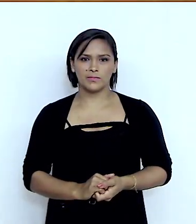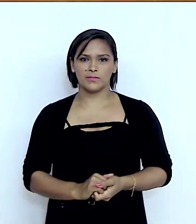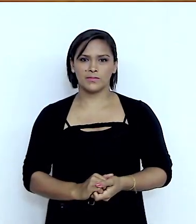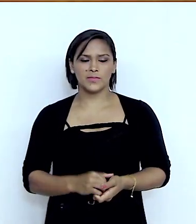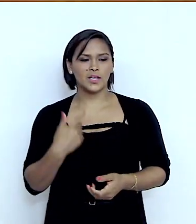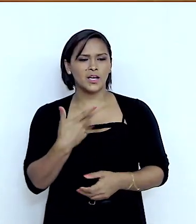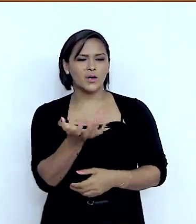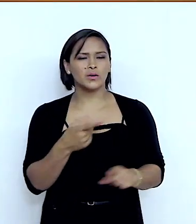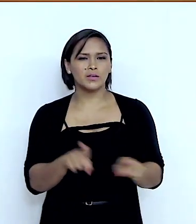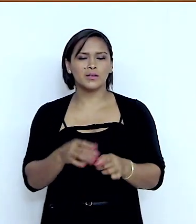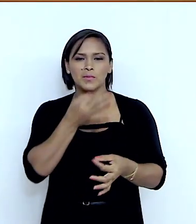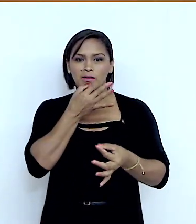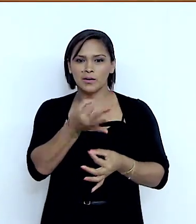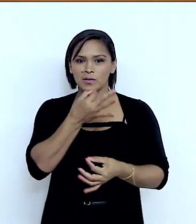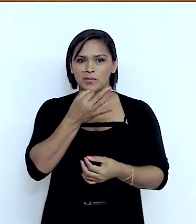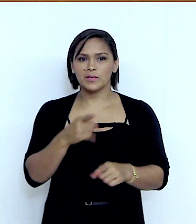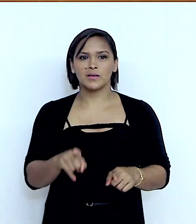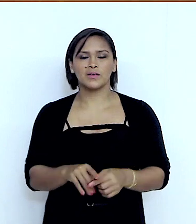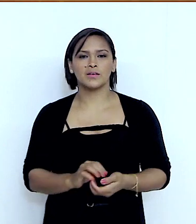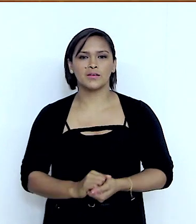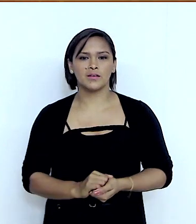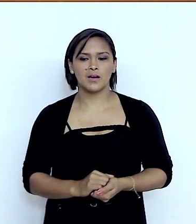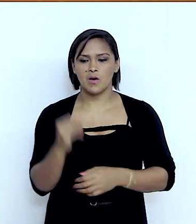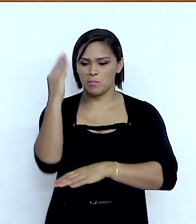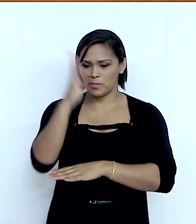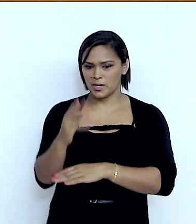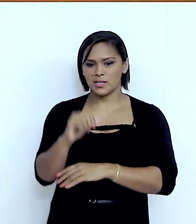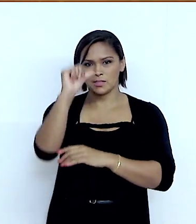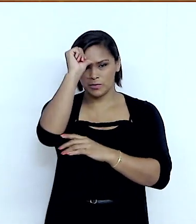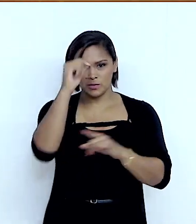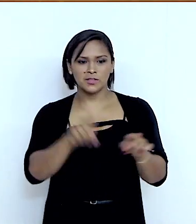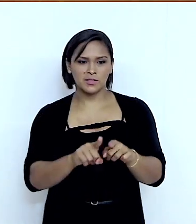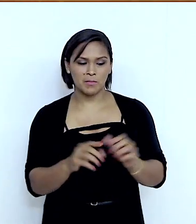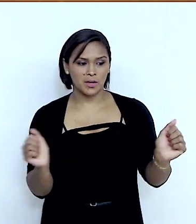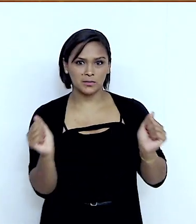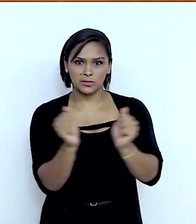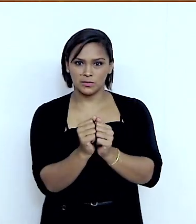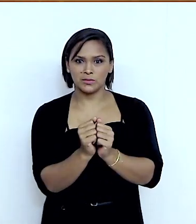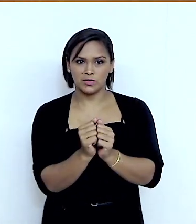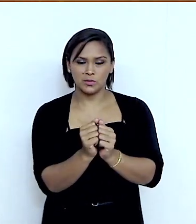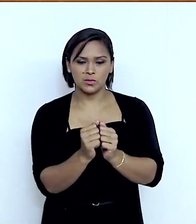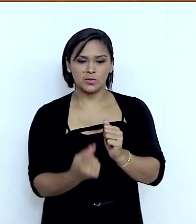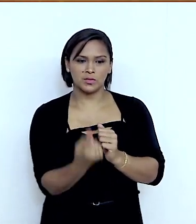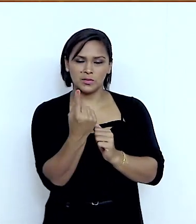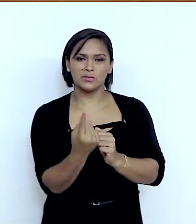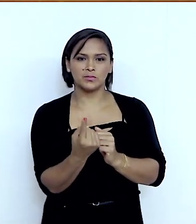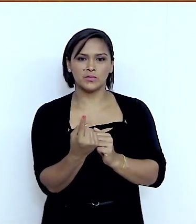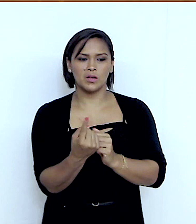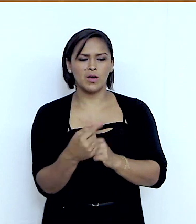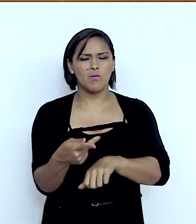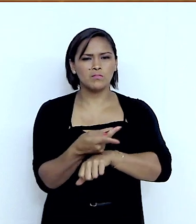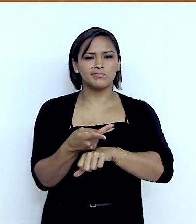e eu queria também comentar aqui alma é tanto Brasil com índia também se une numa certa